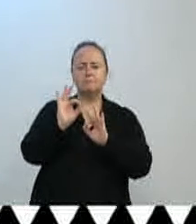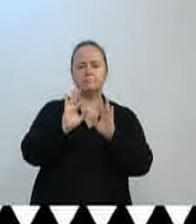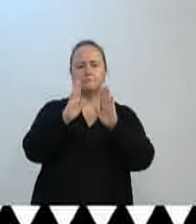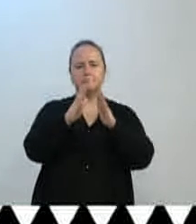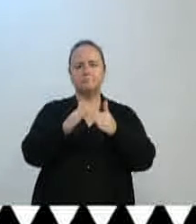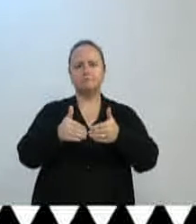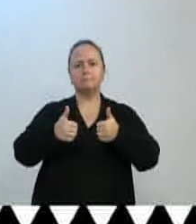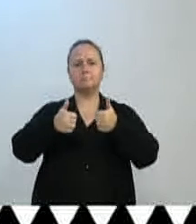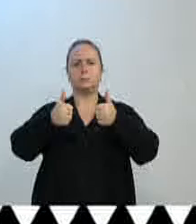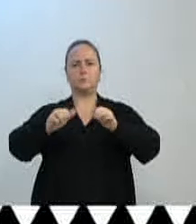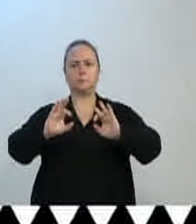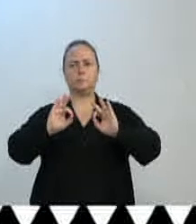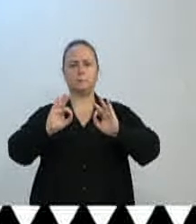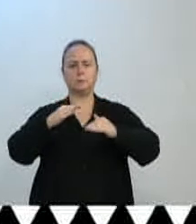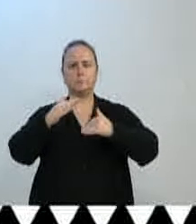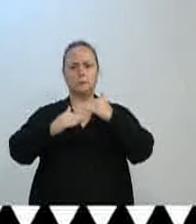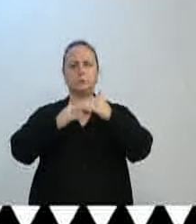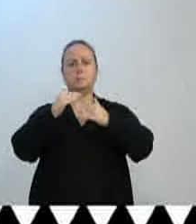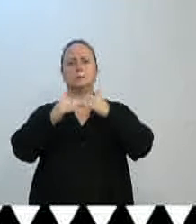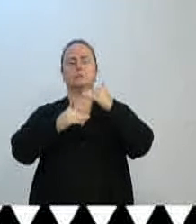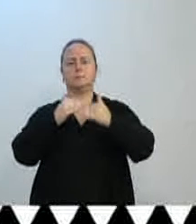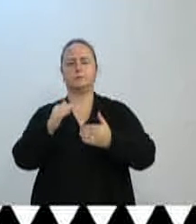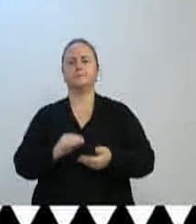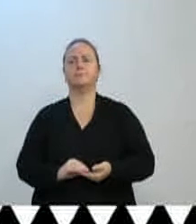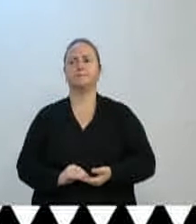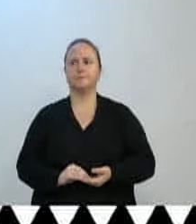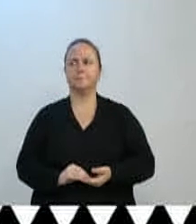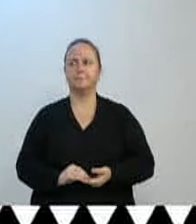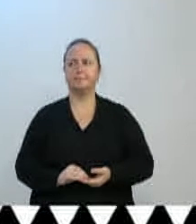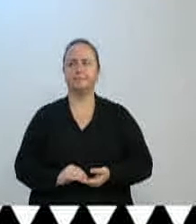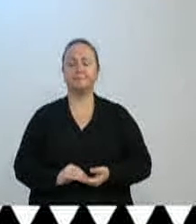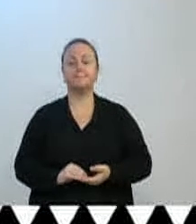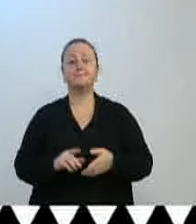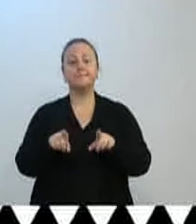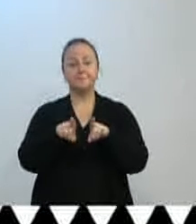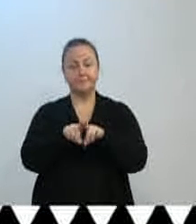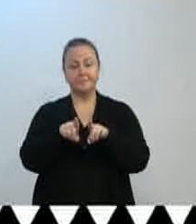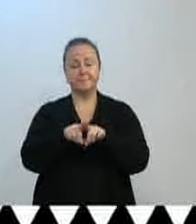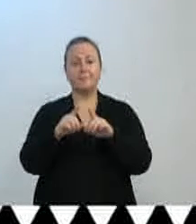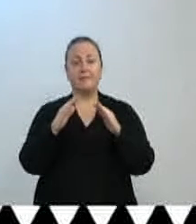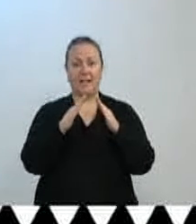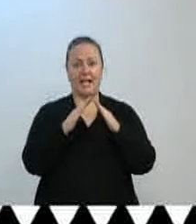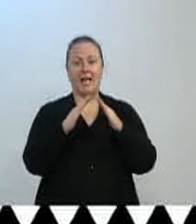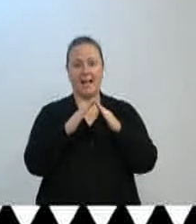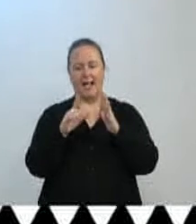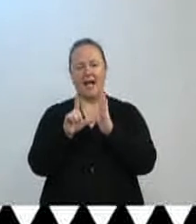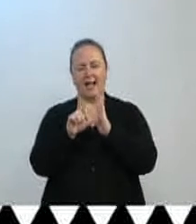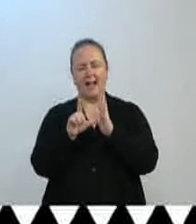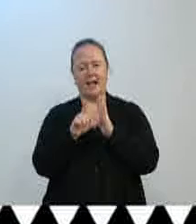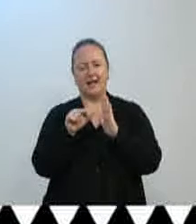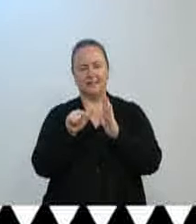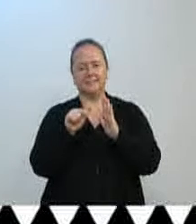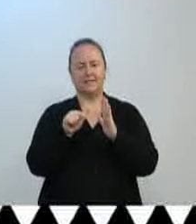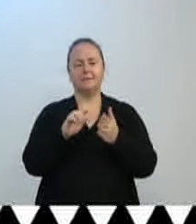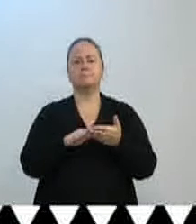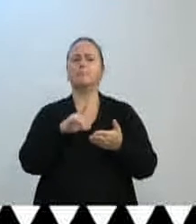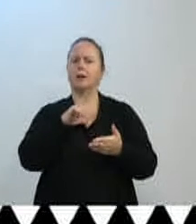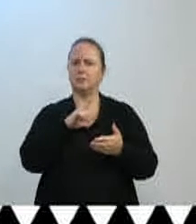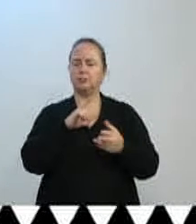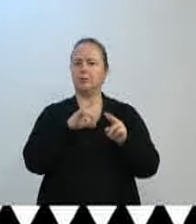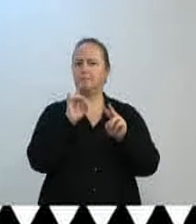se sofisticando até. Também, assim, nas mesas, ou nas casas de comércio, tinham